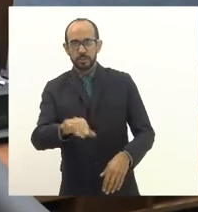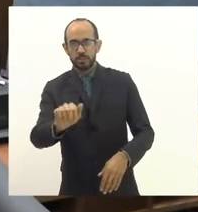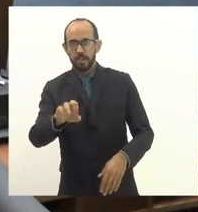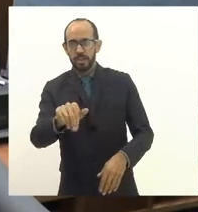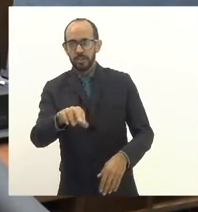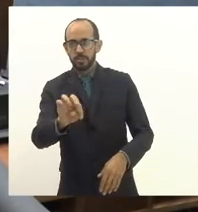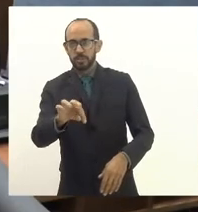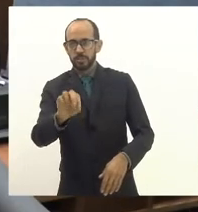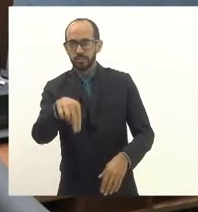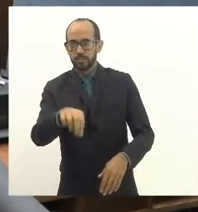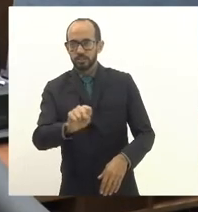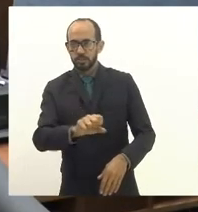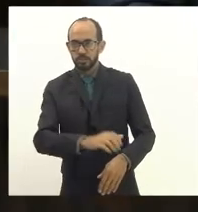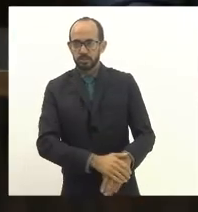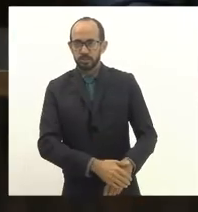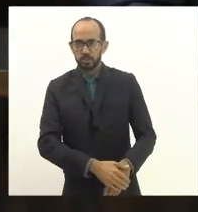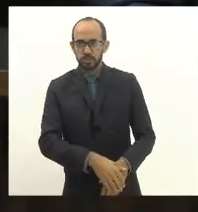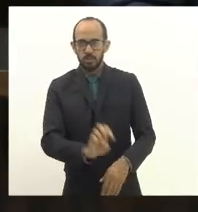Deputado Luiz Martins.